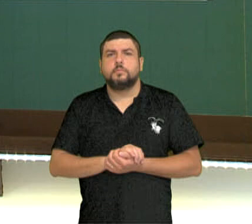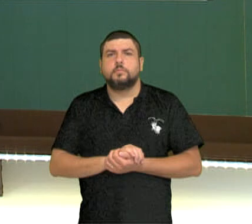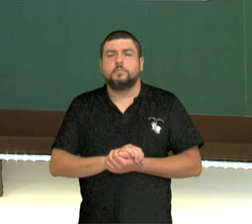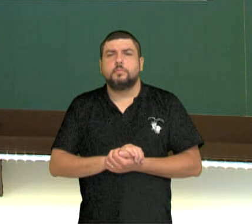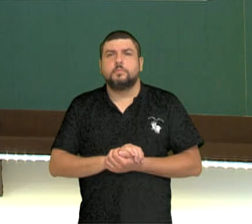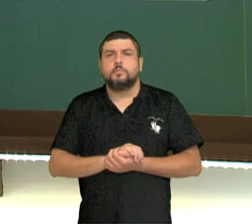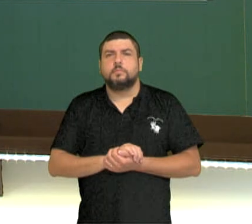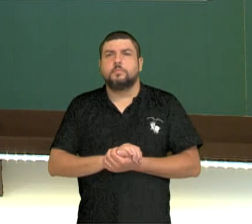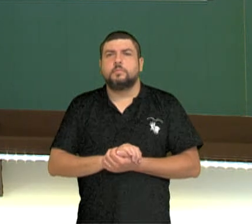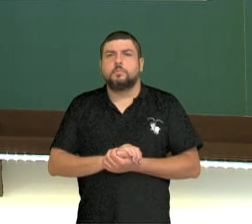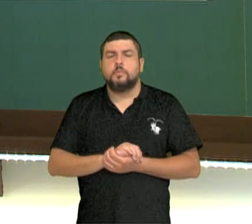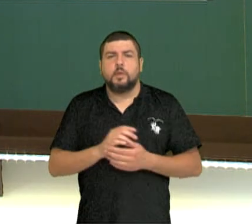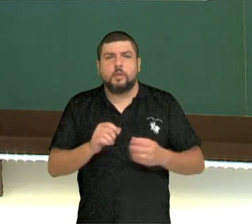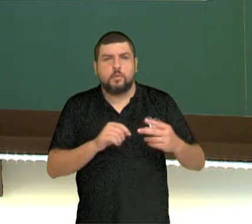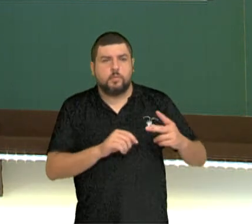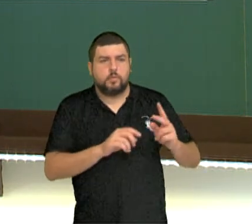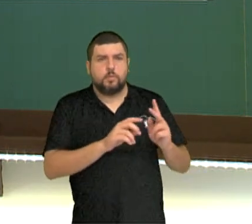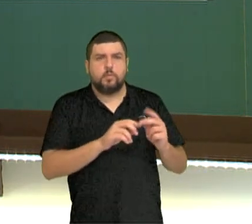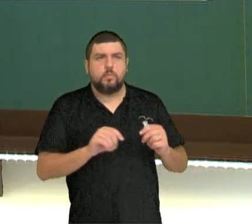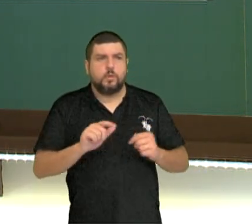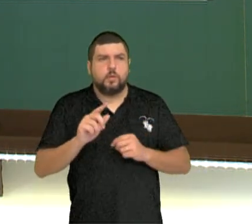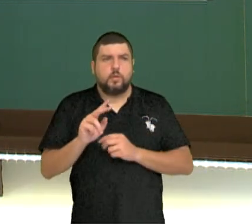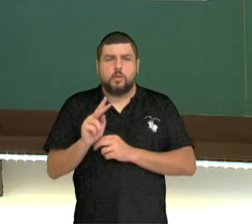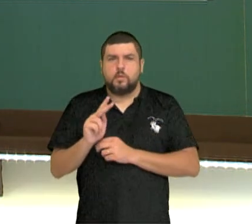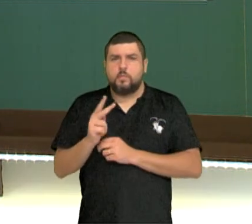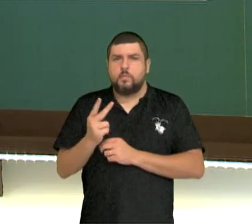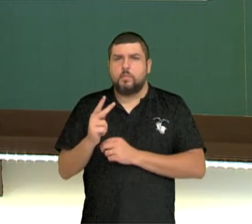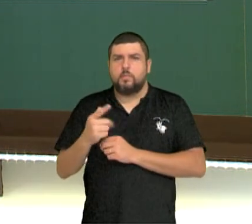2 átomos de hidrogênio com 1 átomo de oxigênio.